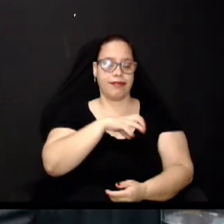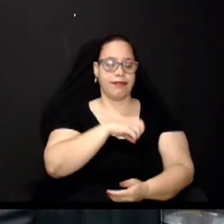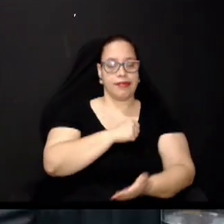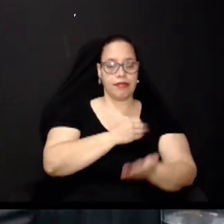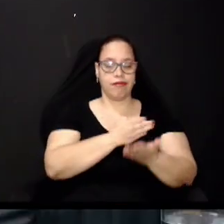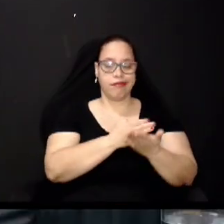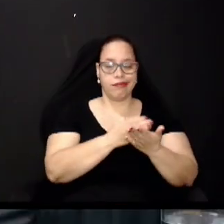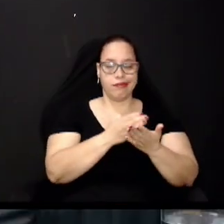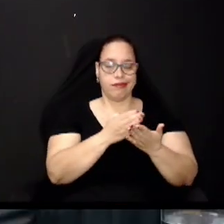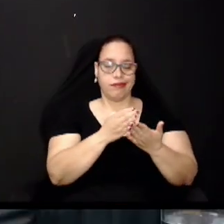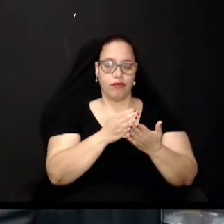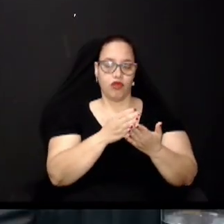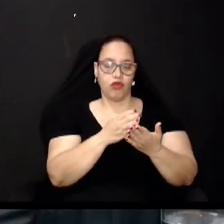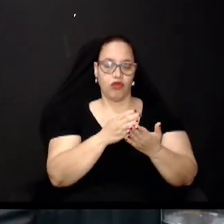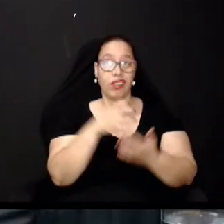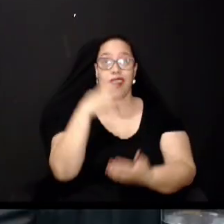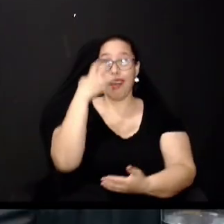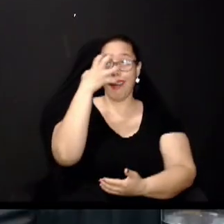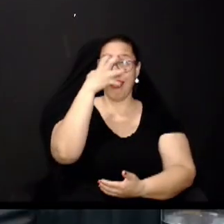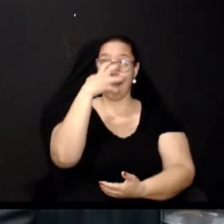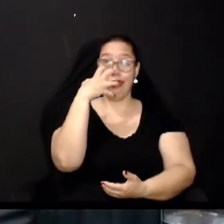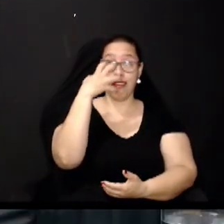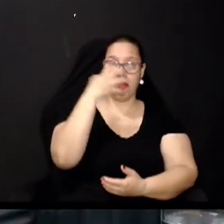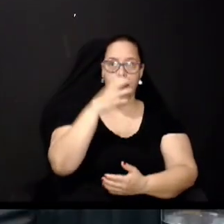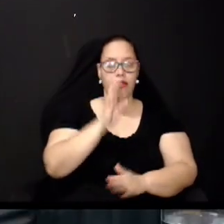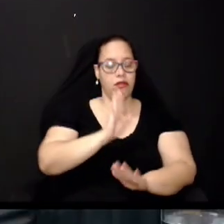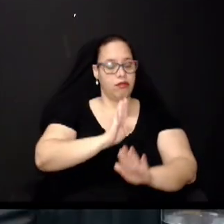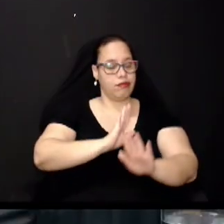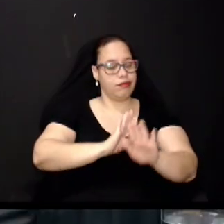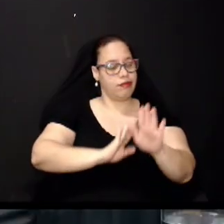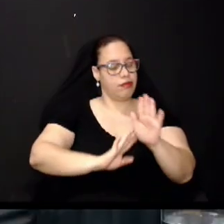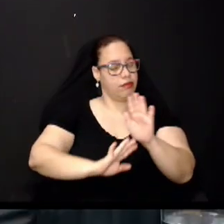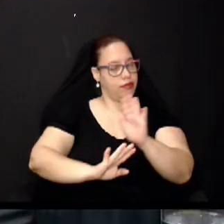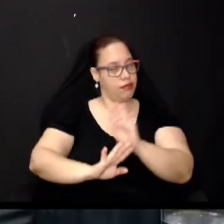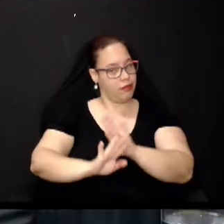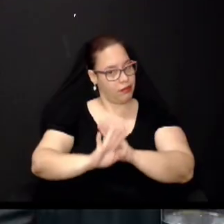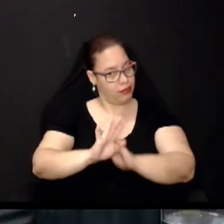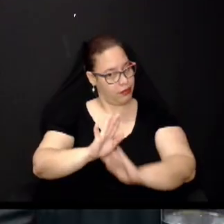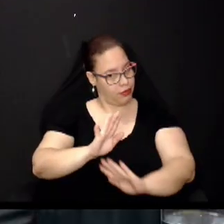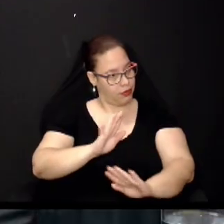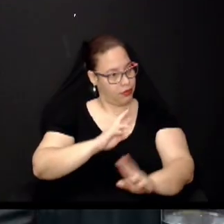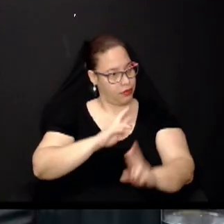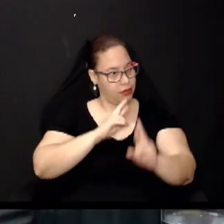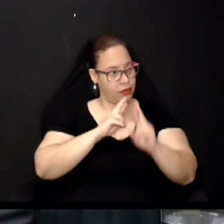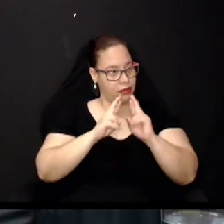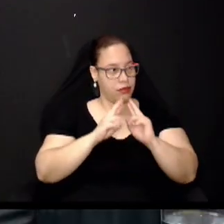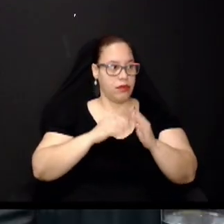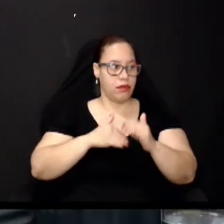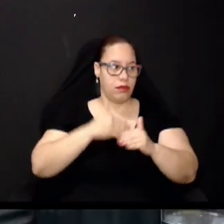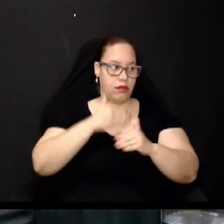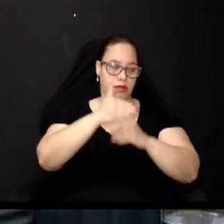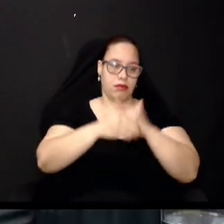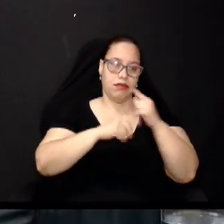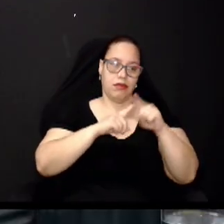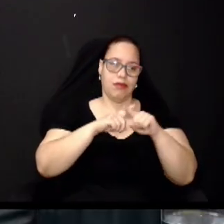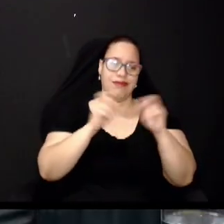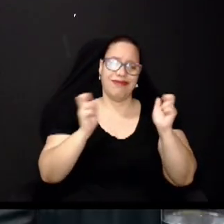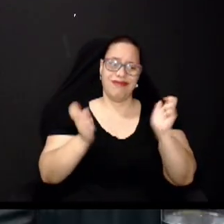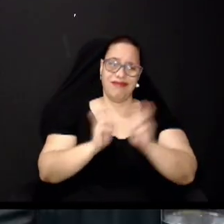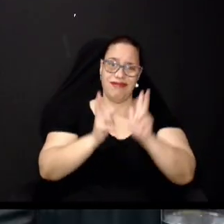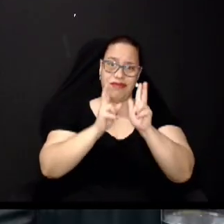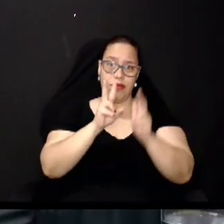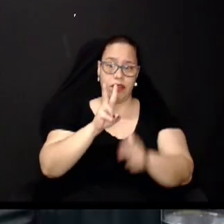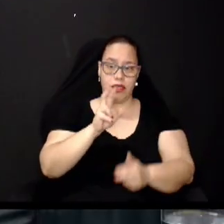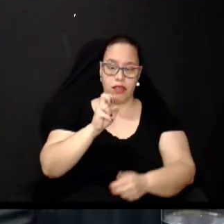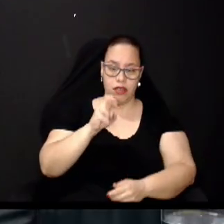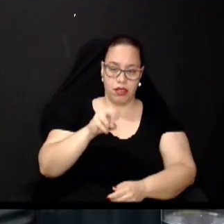um cuidado, há todo um encantamento necessário para o relacionamento seguir, mas esses sinais, como a Vanessa bem disse,